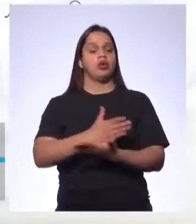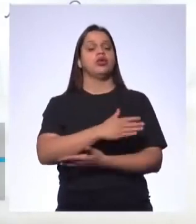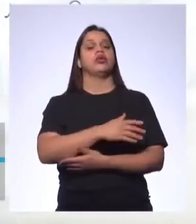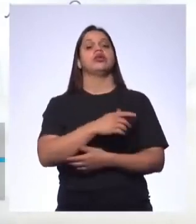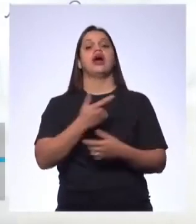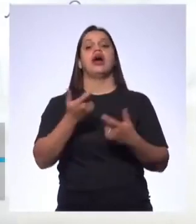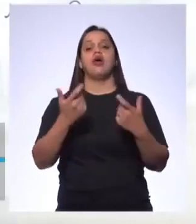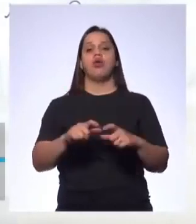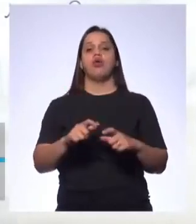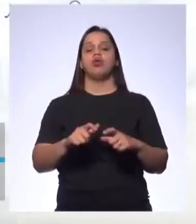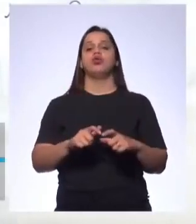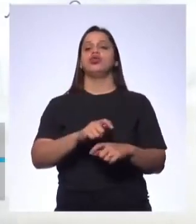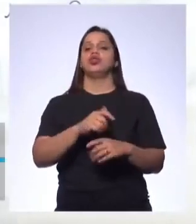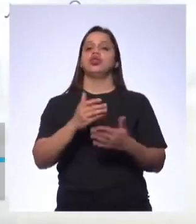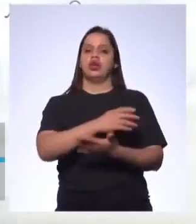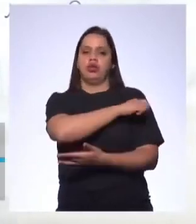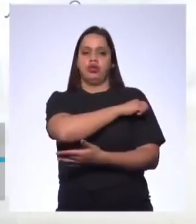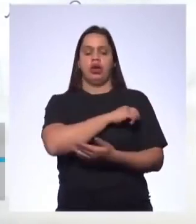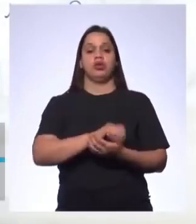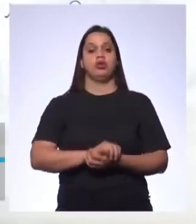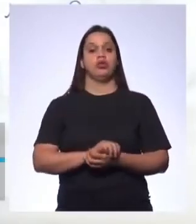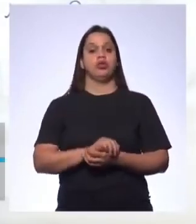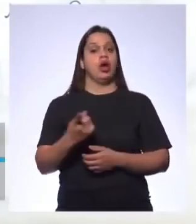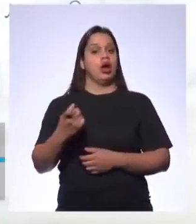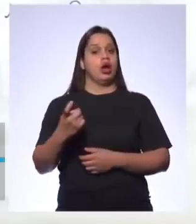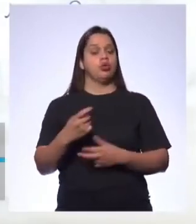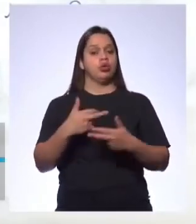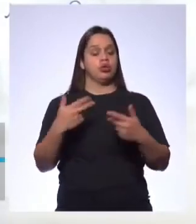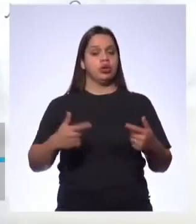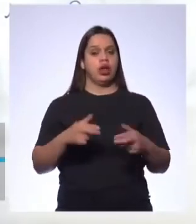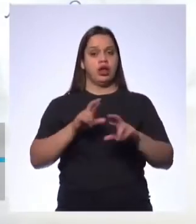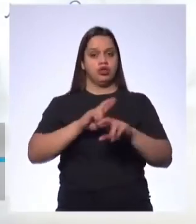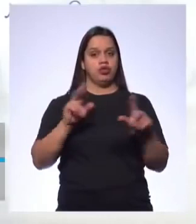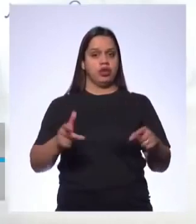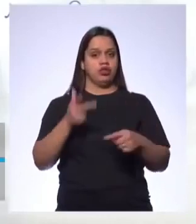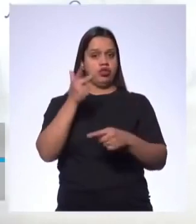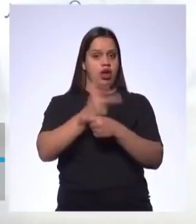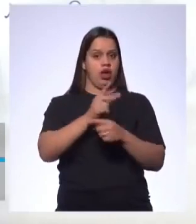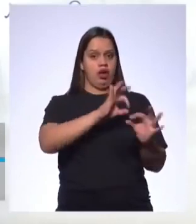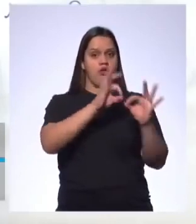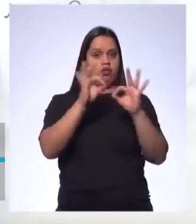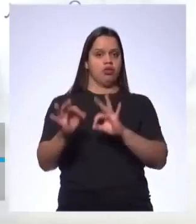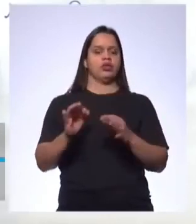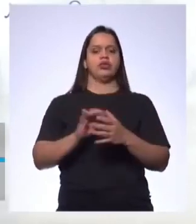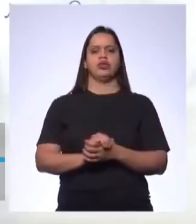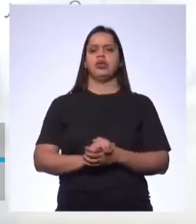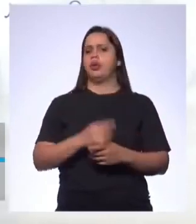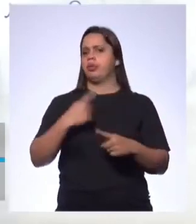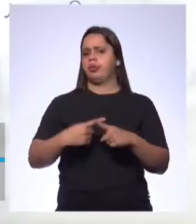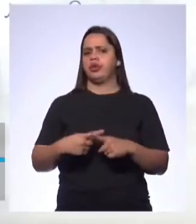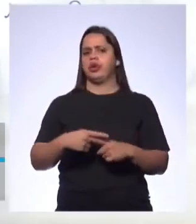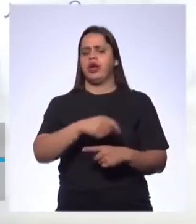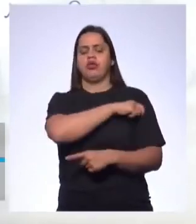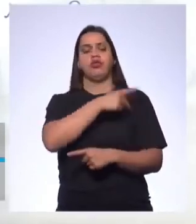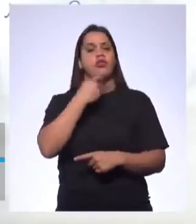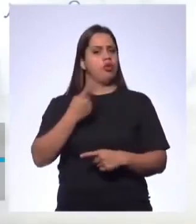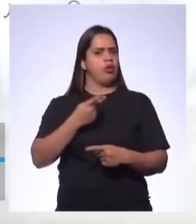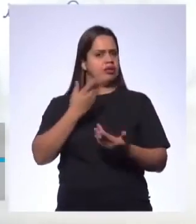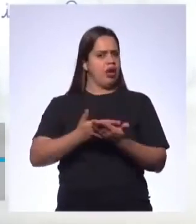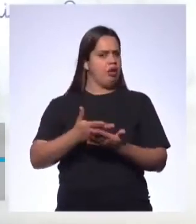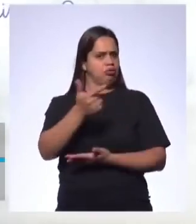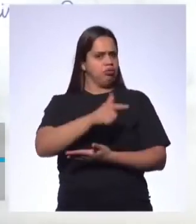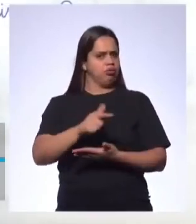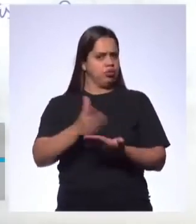essa matéria. Né? A única coisa que está diferente é o vídeo que eu acabei de trazer, né? Que o aluno falou, mas essa matéria não tem no caderno. Tem sim no